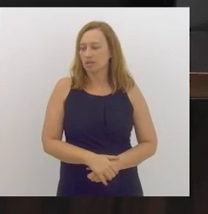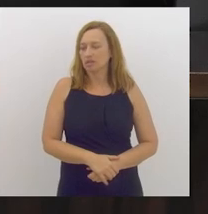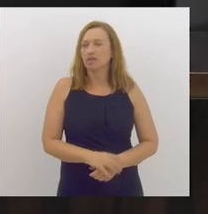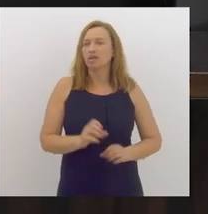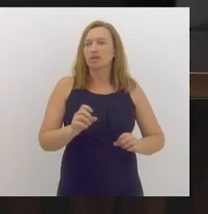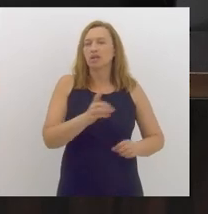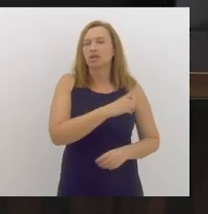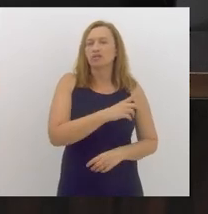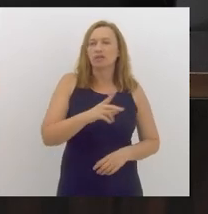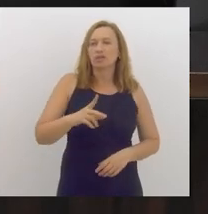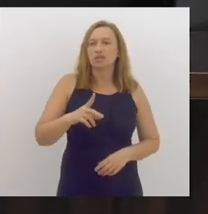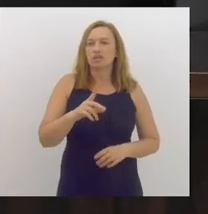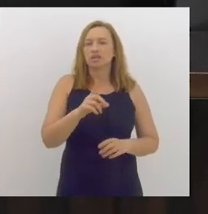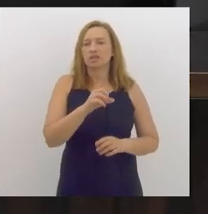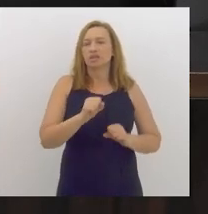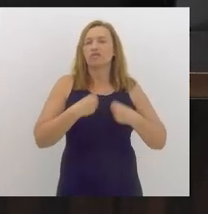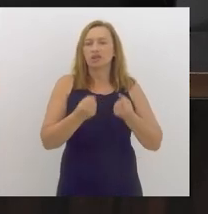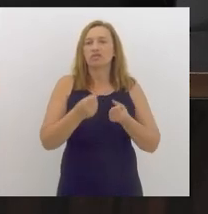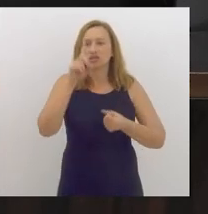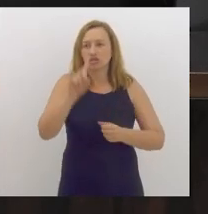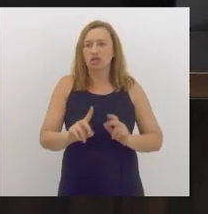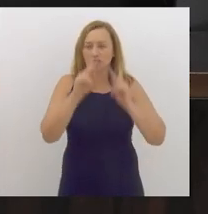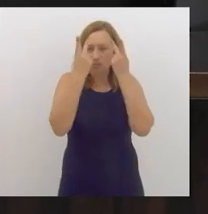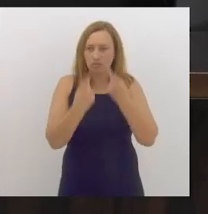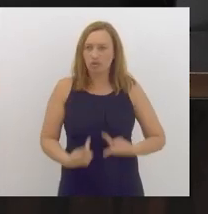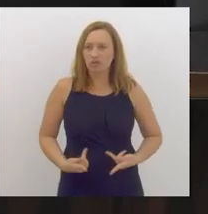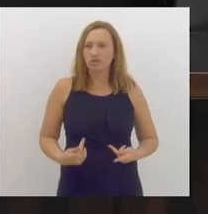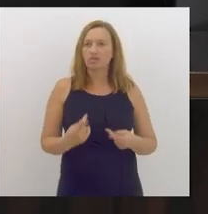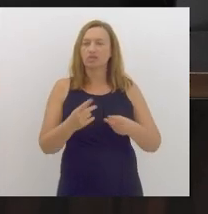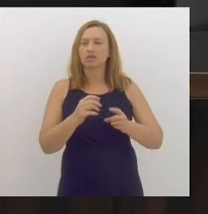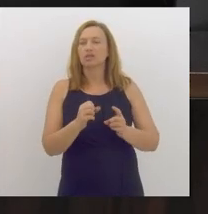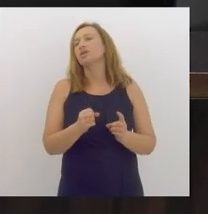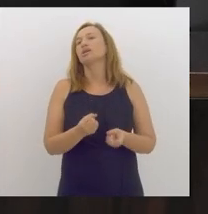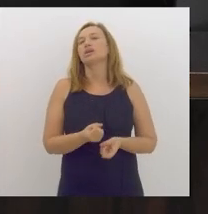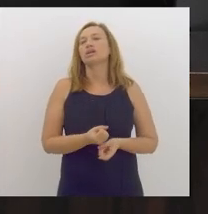Defesa dos direitos humanos e cidadania.